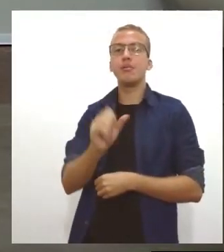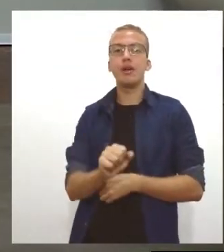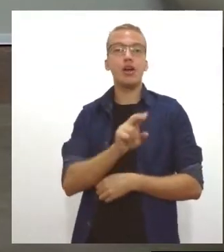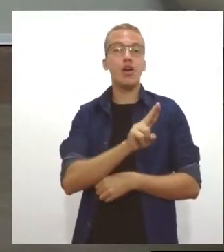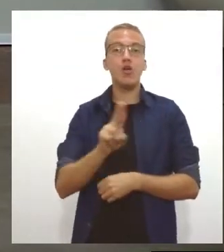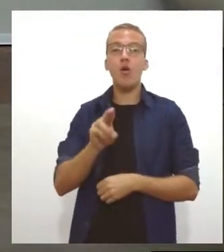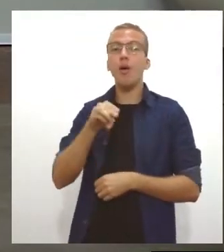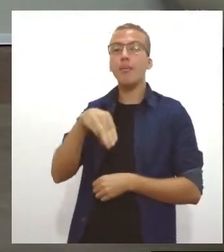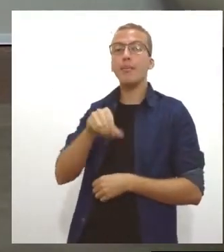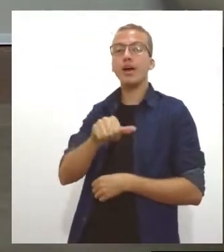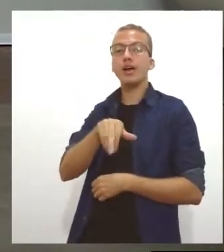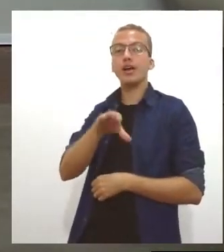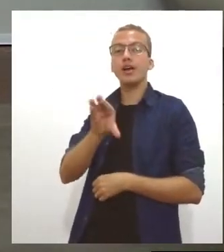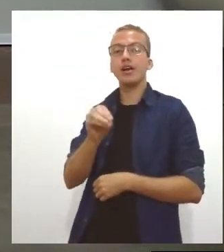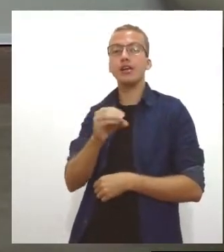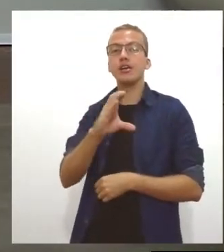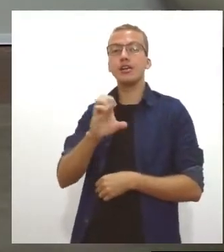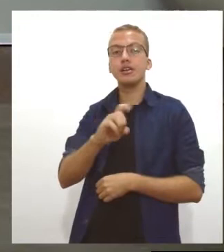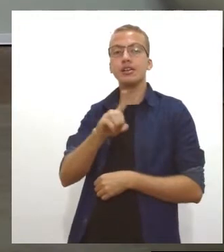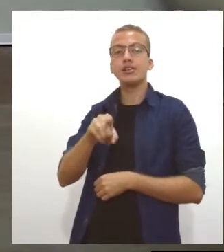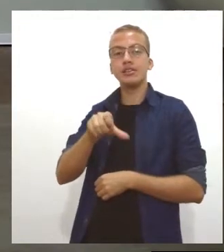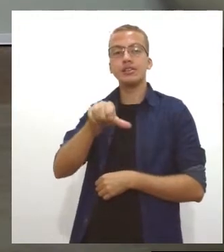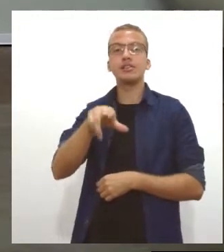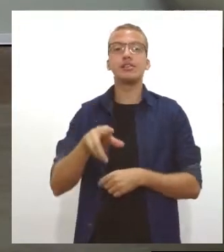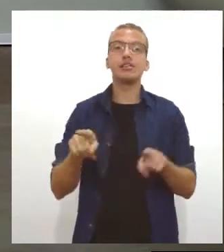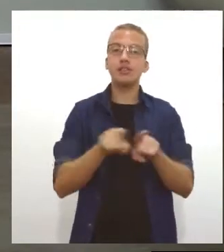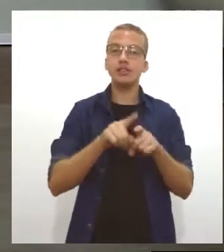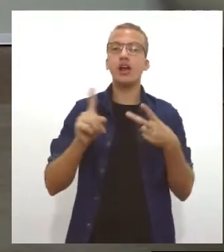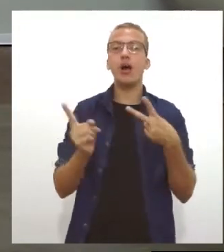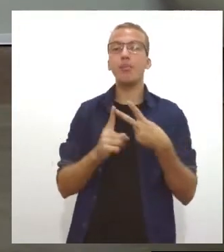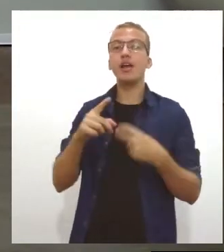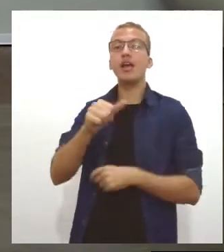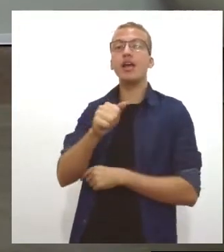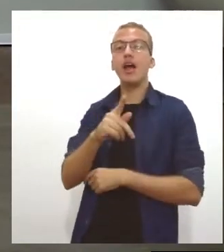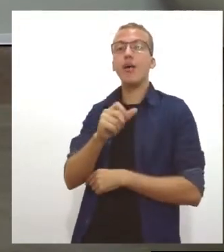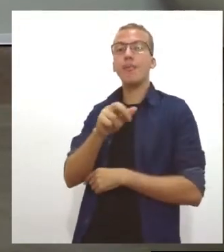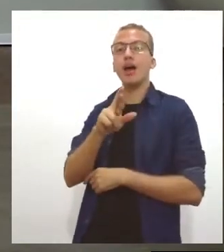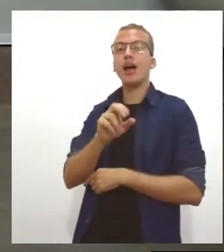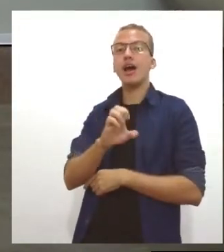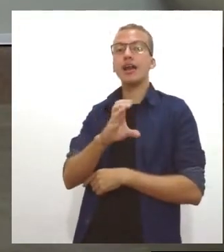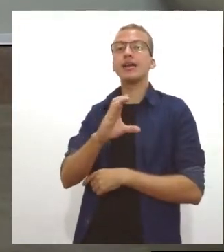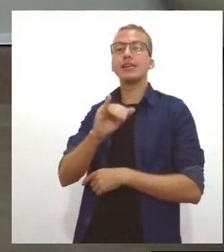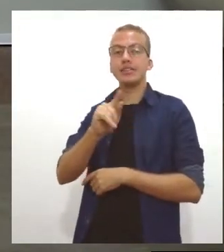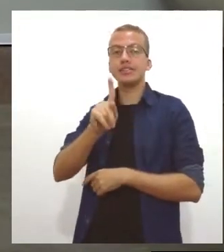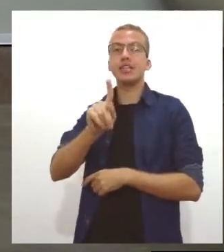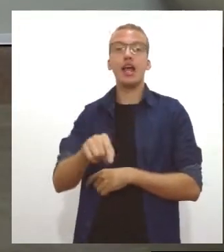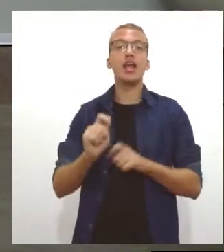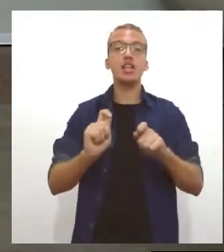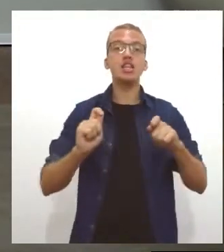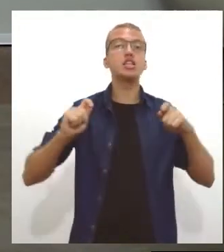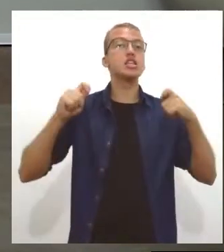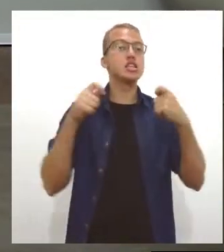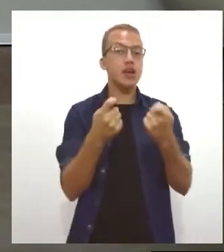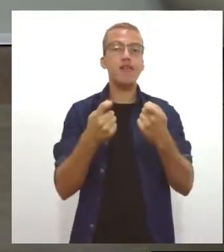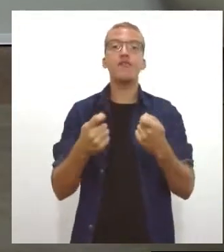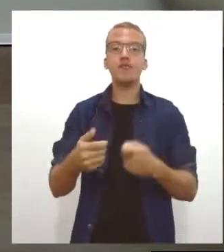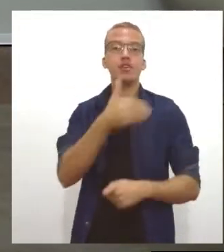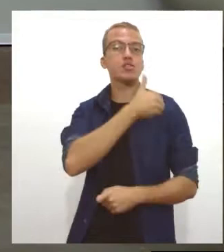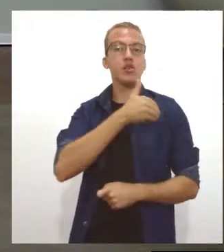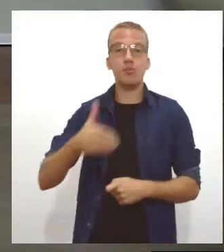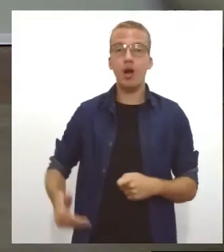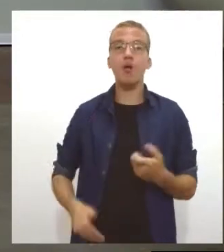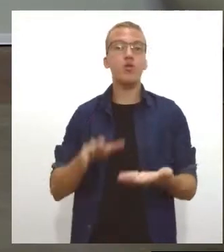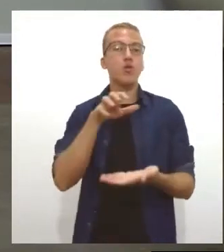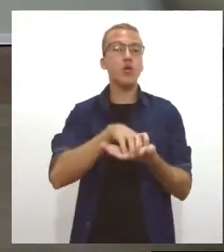com Aparecida Filgueira, que é defensora pública do Núcleo da Mulher na Defensoria Pública aqui